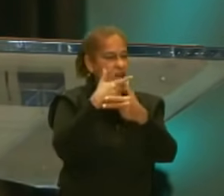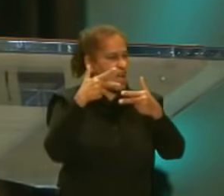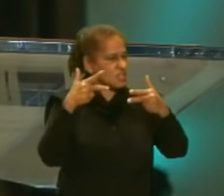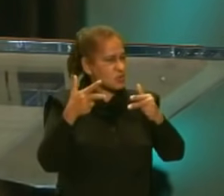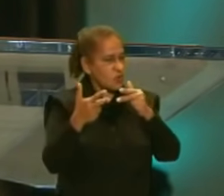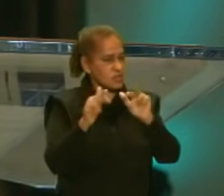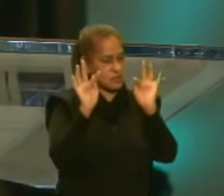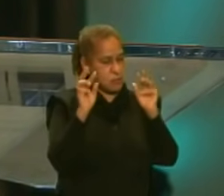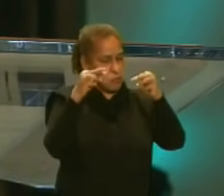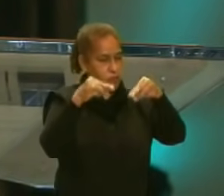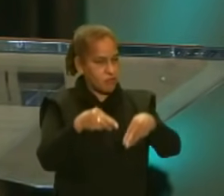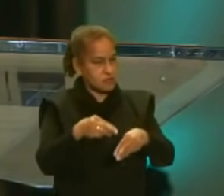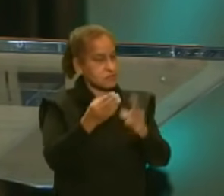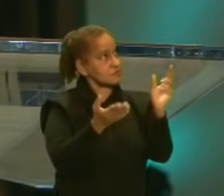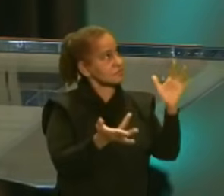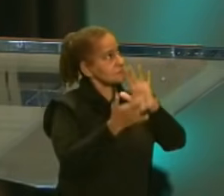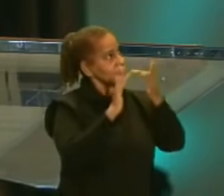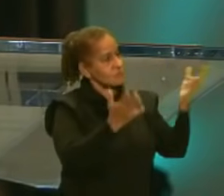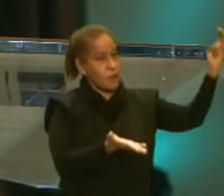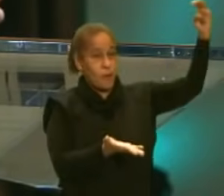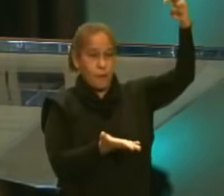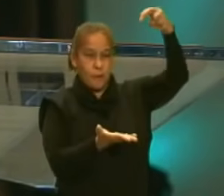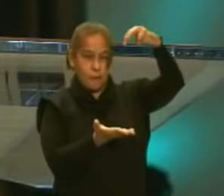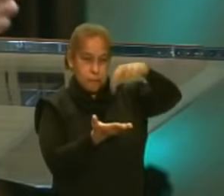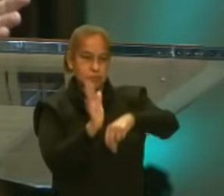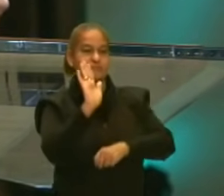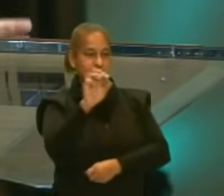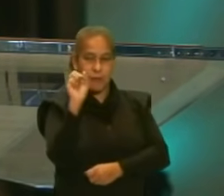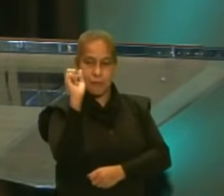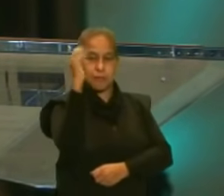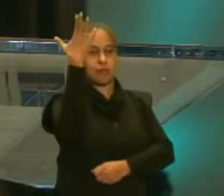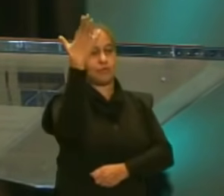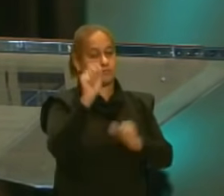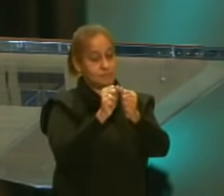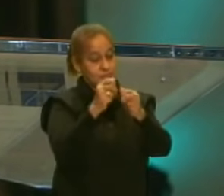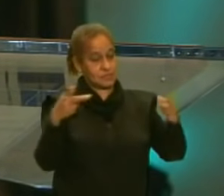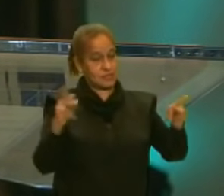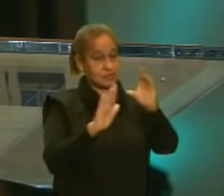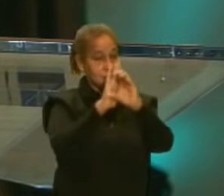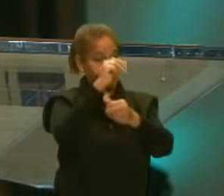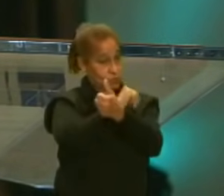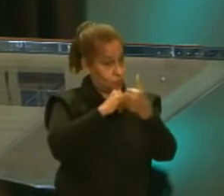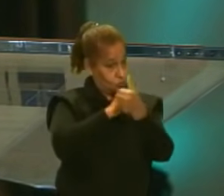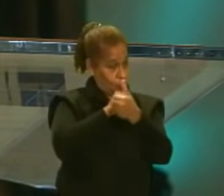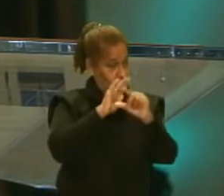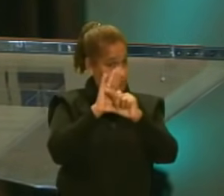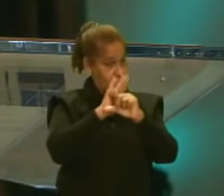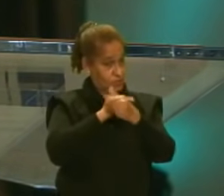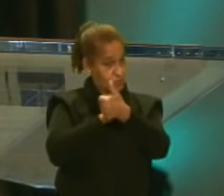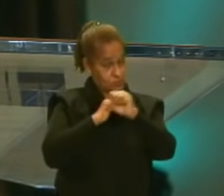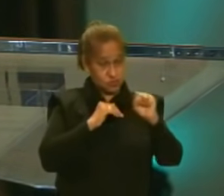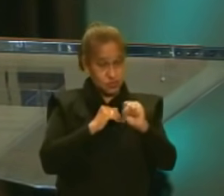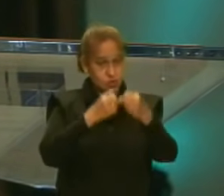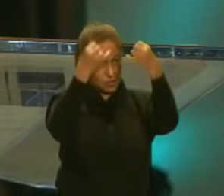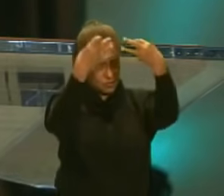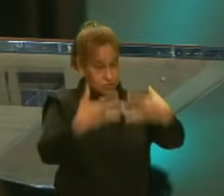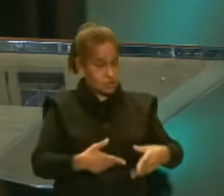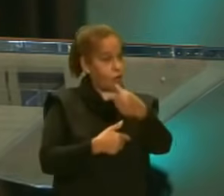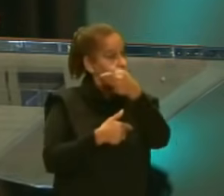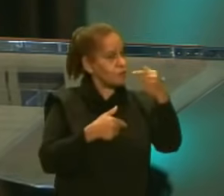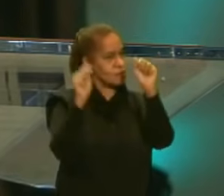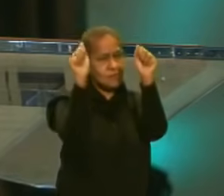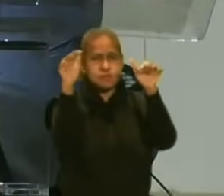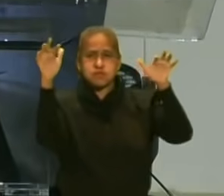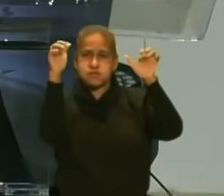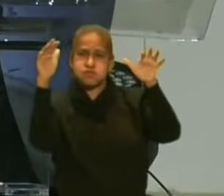de Jesus vão acontecer. Apocalipse 11, versículos 15 a 18, vão dizer assim: o 7º anjo tocou